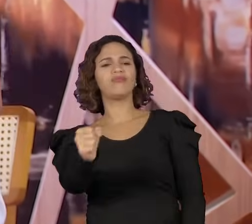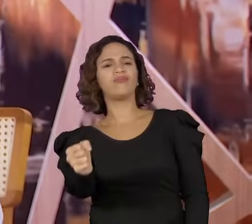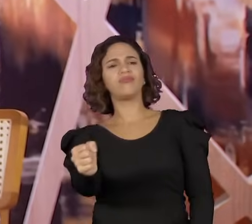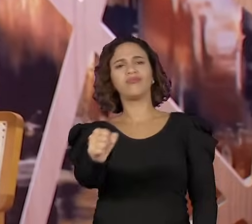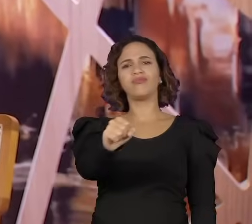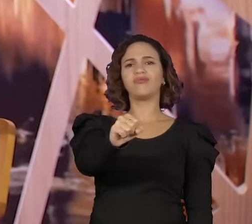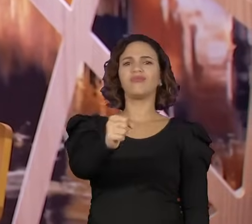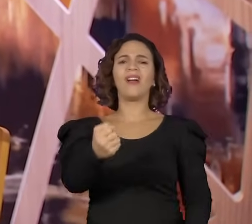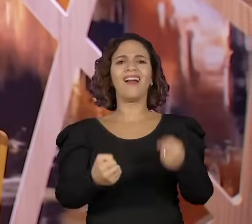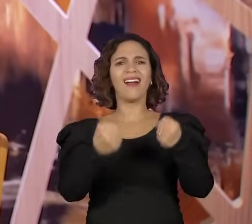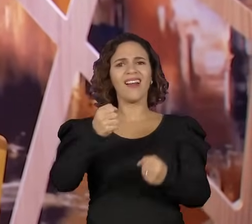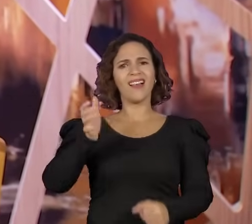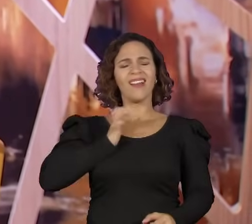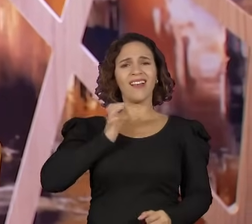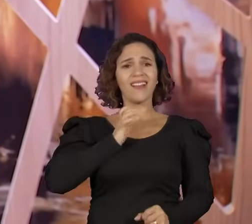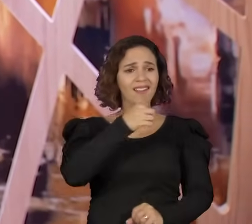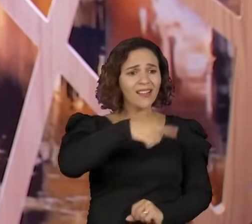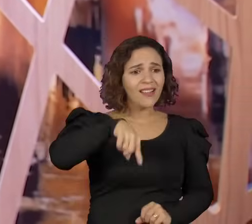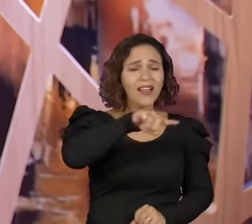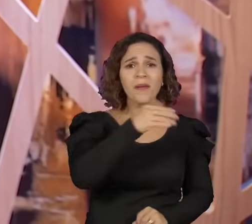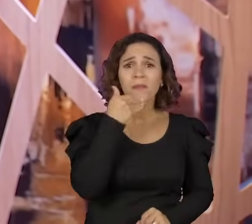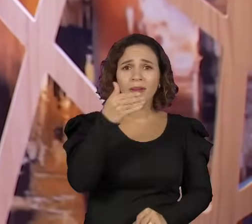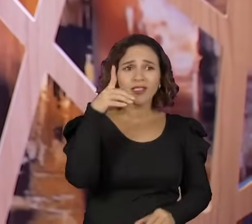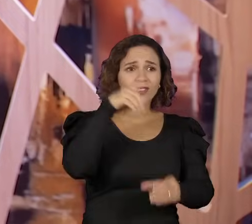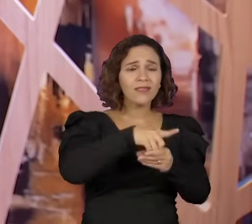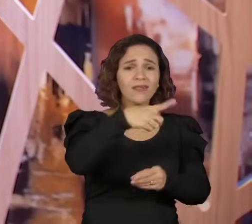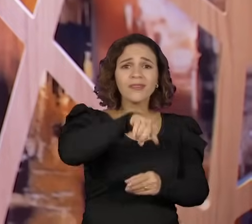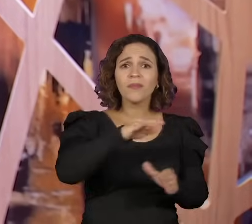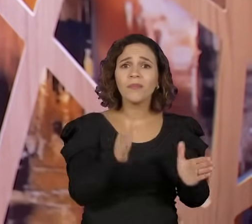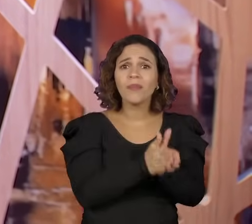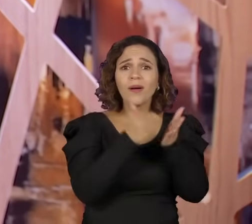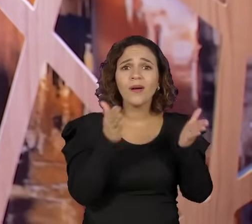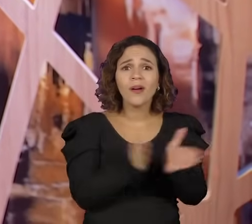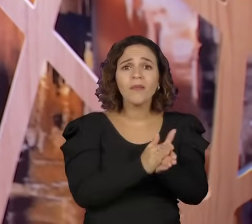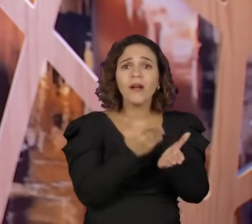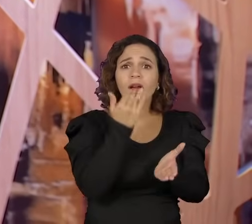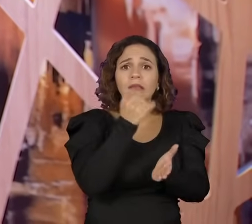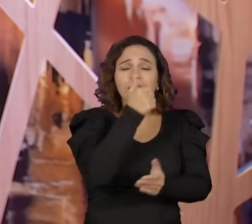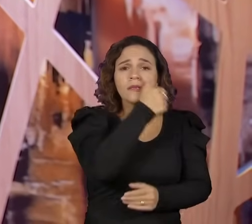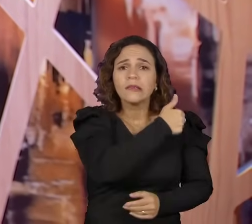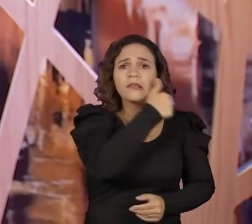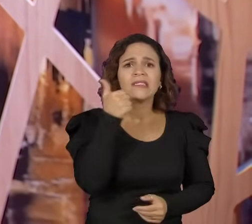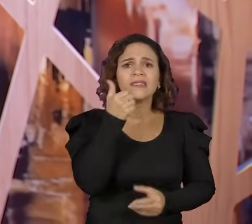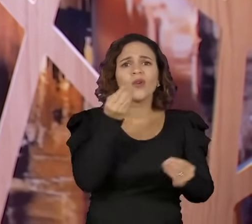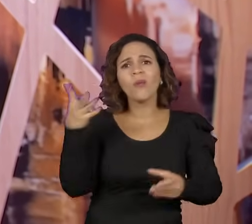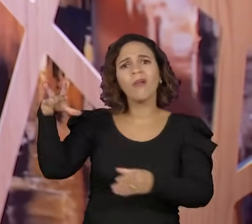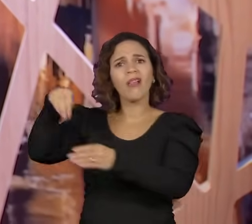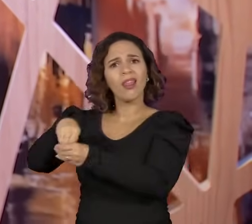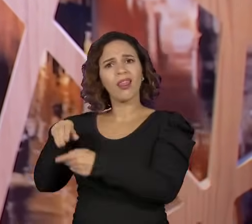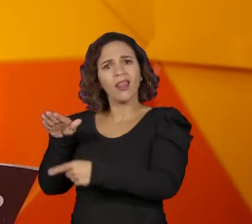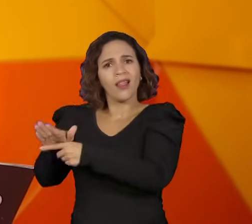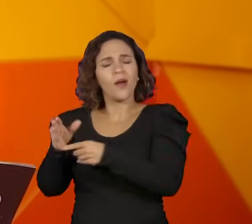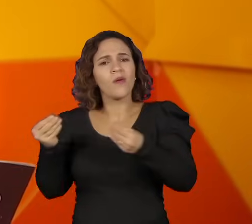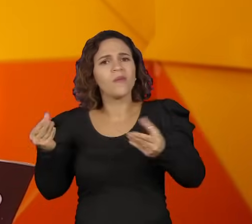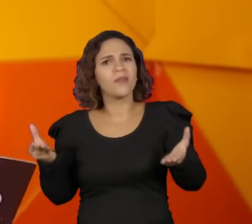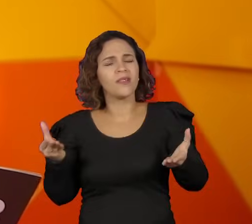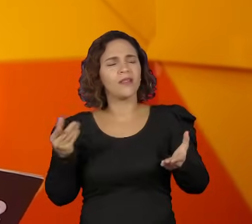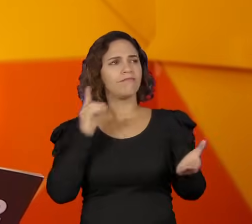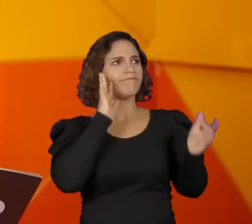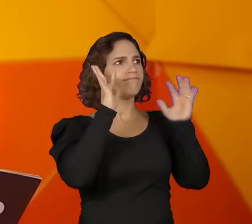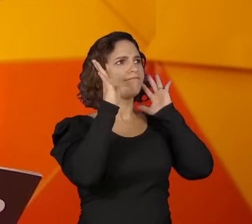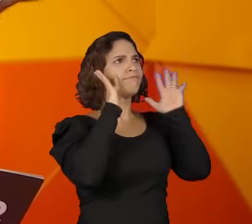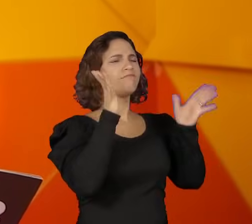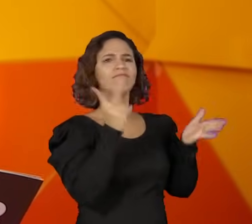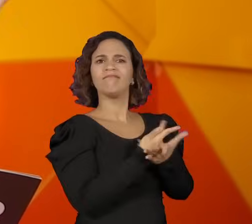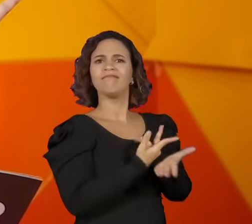exatamente. E pedindo dízimo pra galera que tá tirando do dinheiro de como eu fico. Mas, gente, não tem alguma coisa errada? Aí surge aí o questionamento.